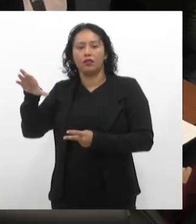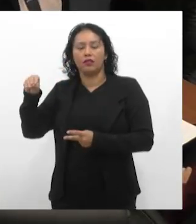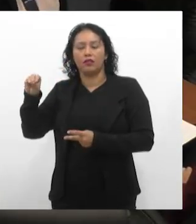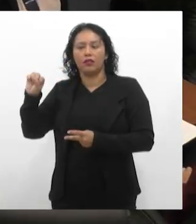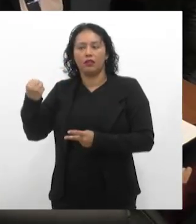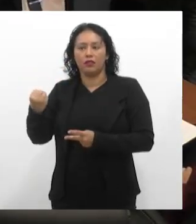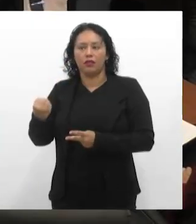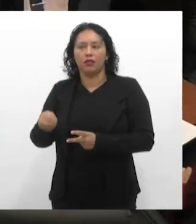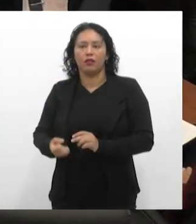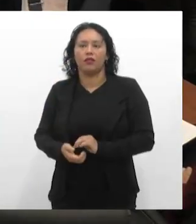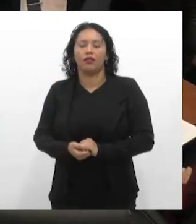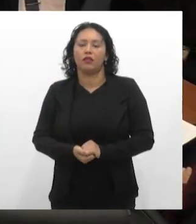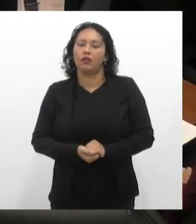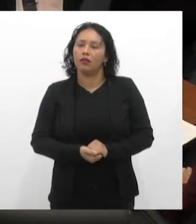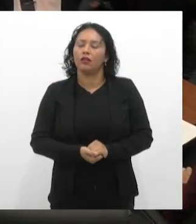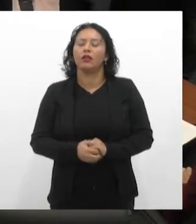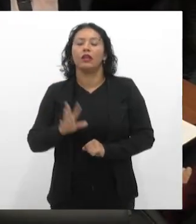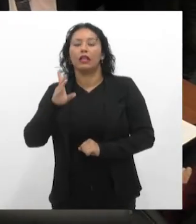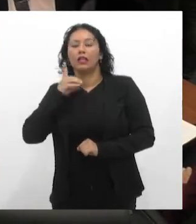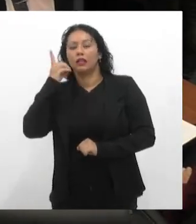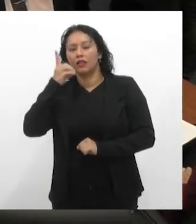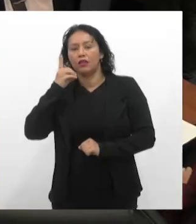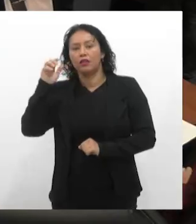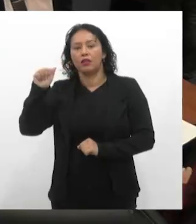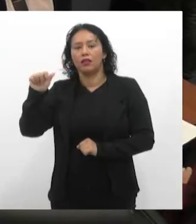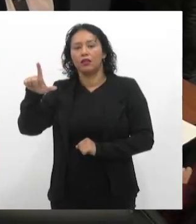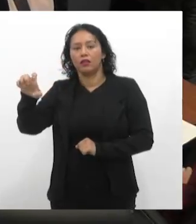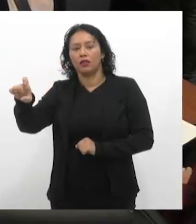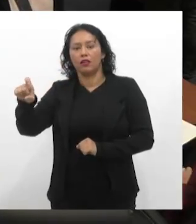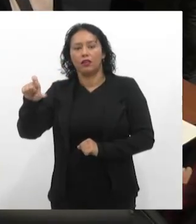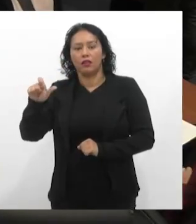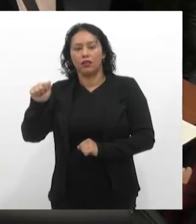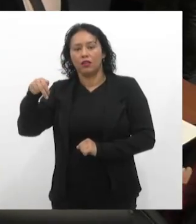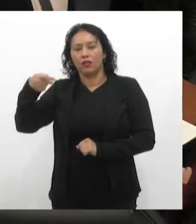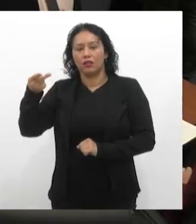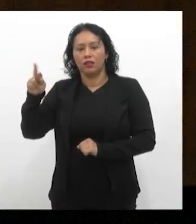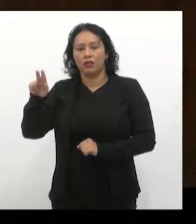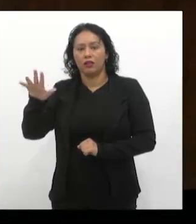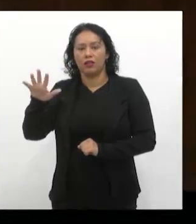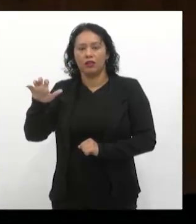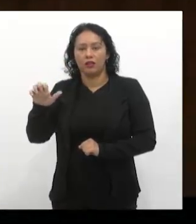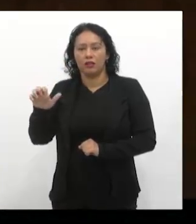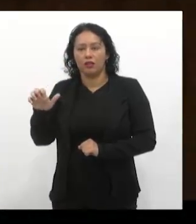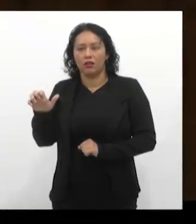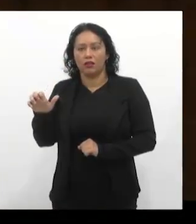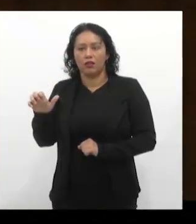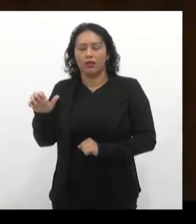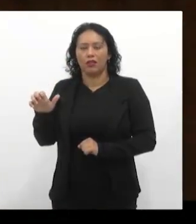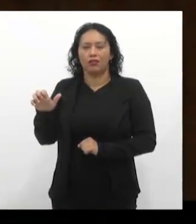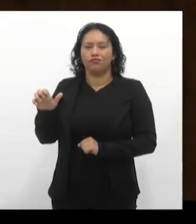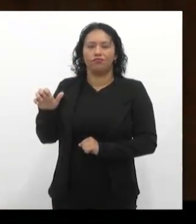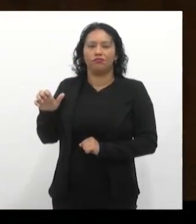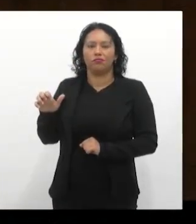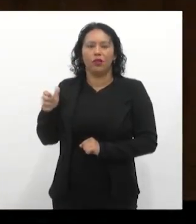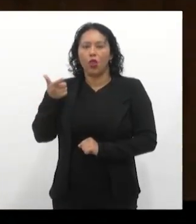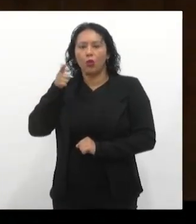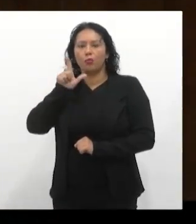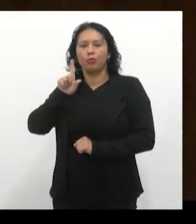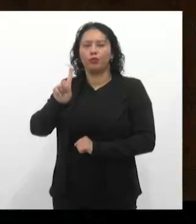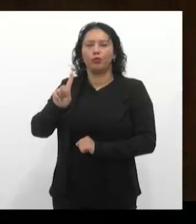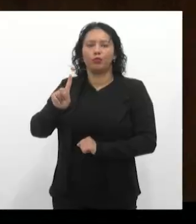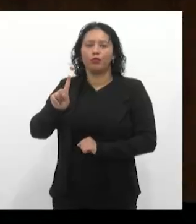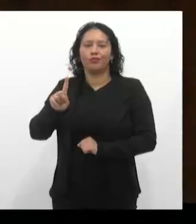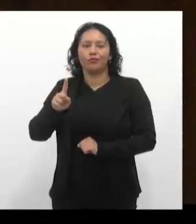Recording in progress. Deputado Alexandre Quinoploc. Presidente, eu não posso, porque eu acho que eu sou um dos autores. Salvo